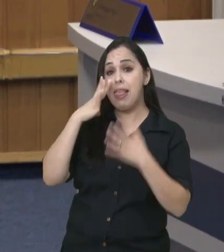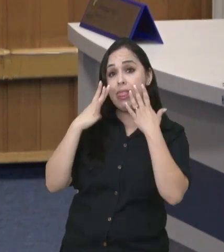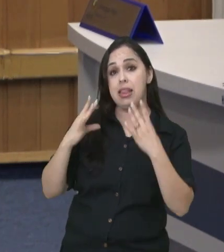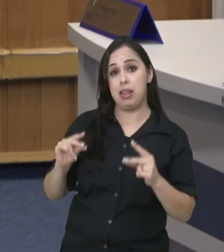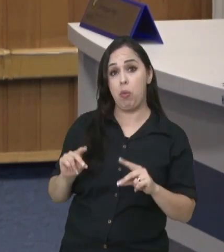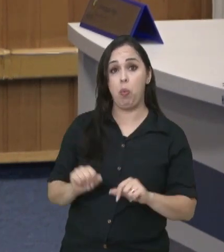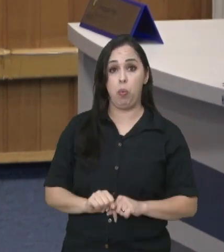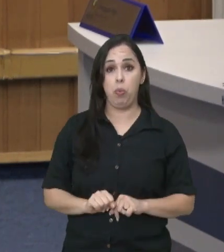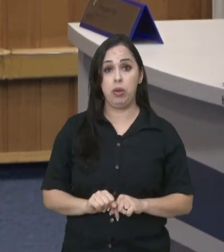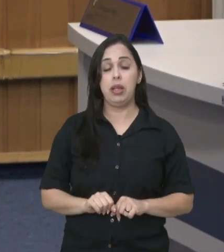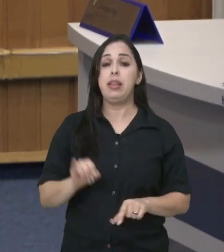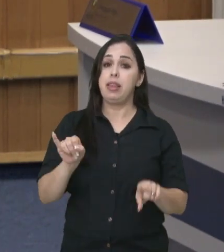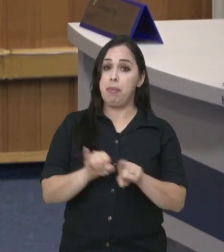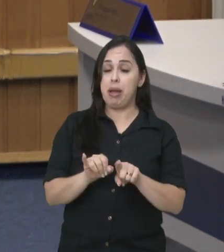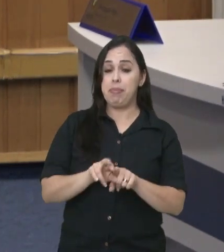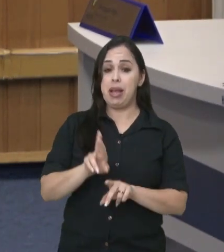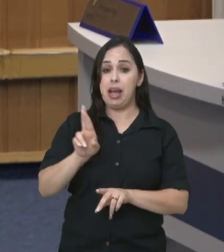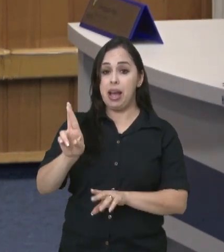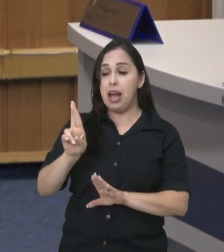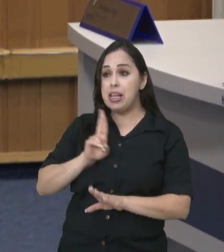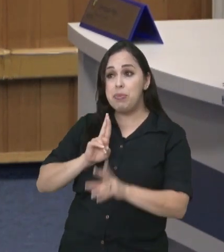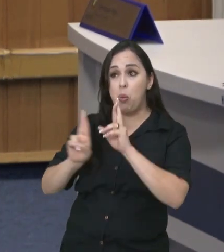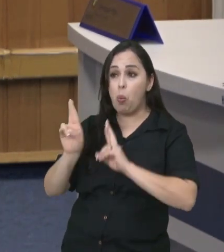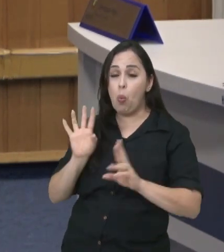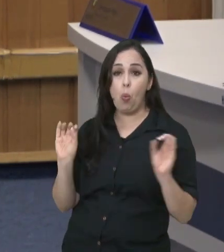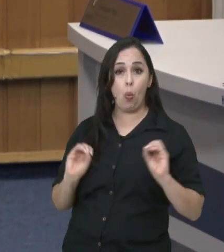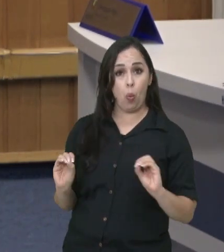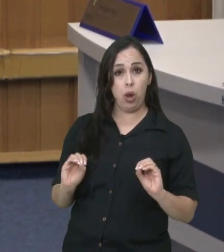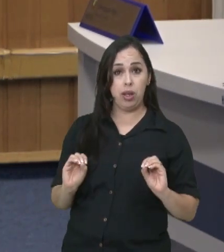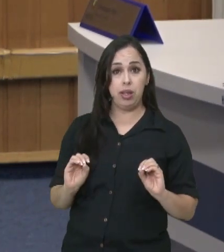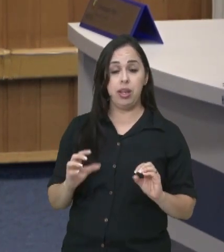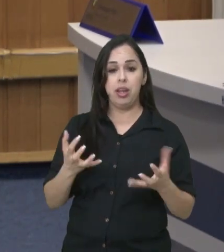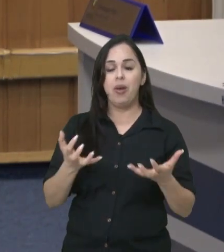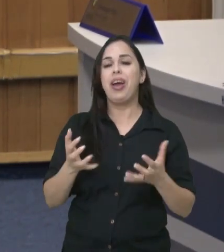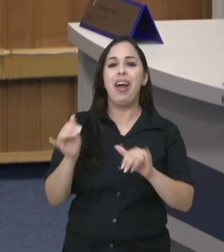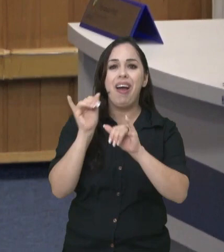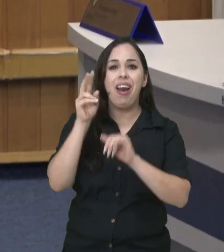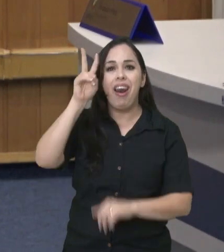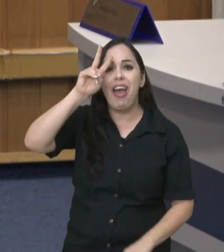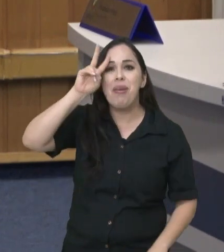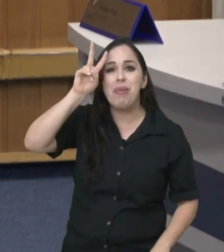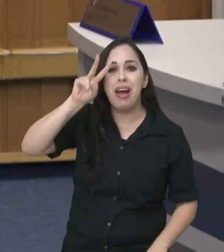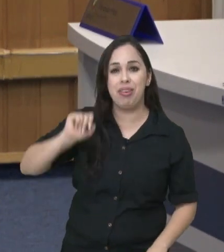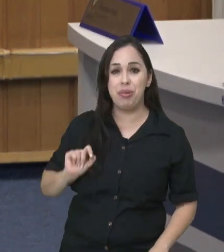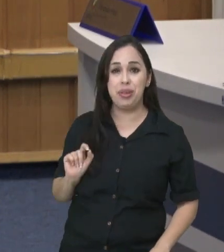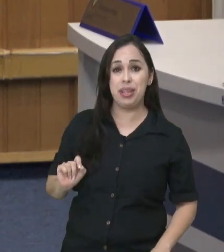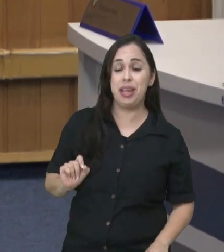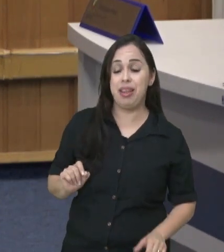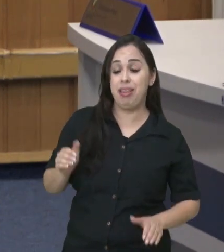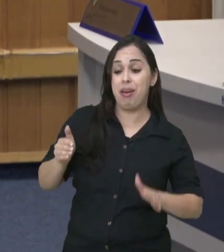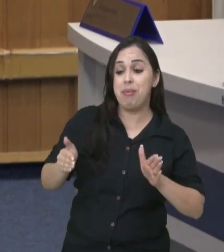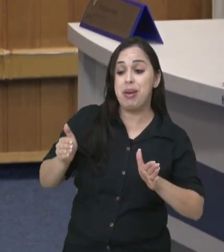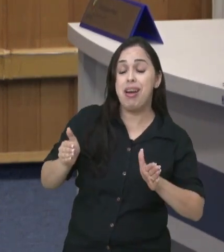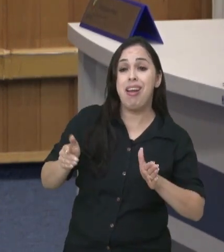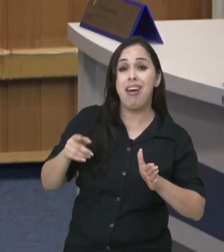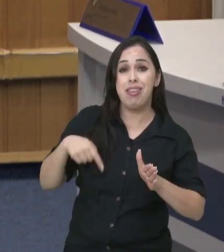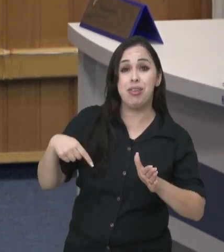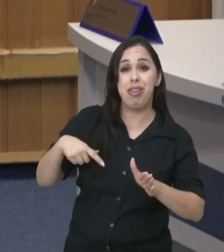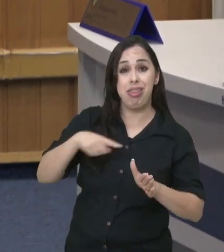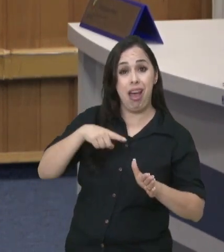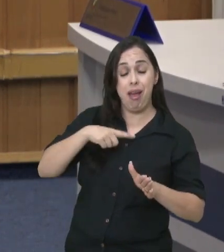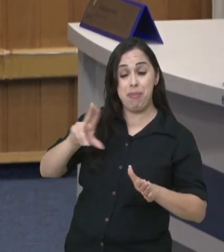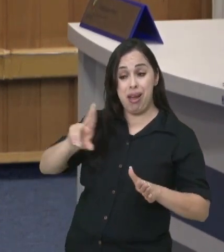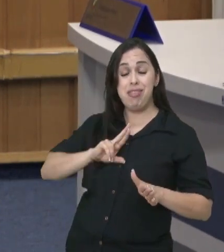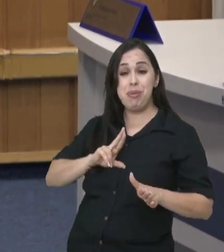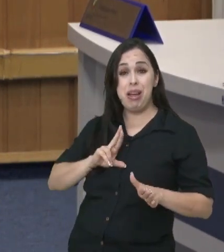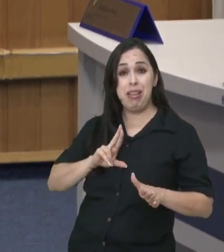ou no que ele não está respondendo, porque eu ainda queria lembrá-lo que ele tem um prazo legal para estar respondendo esses